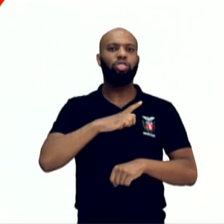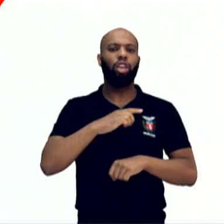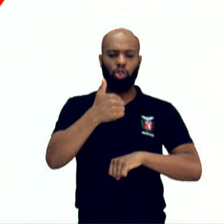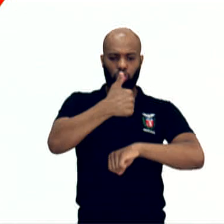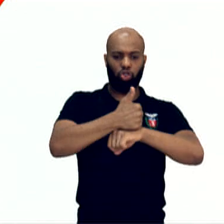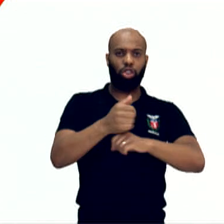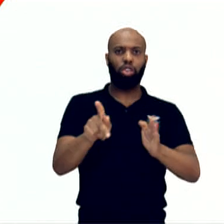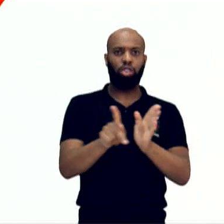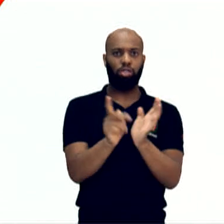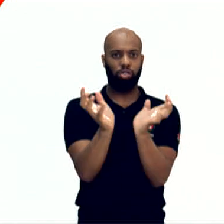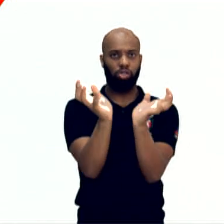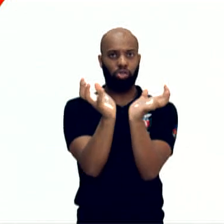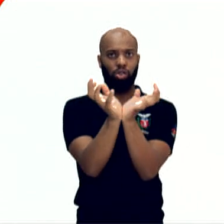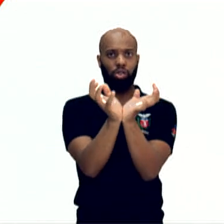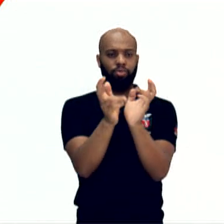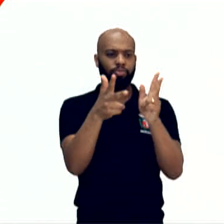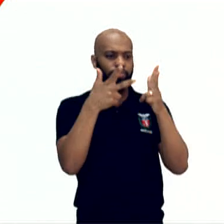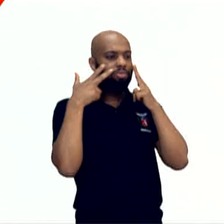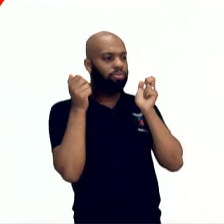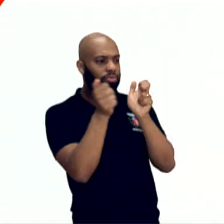o mais bravo da terra.